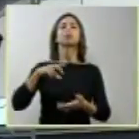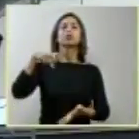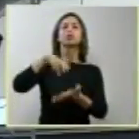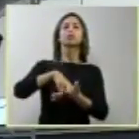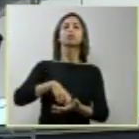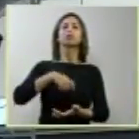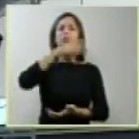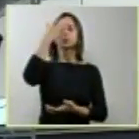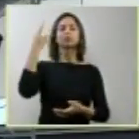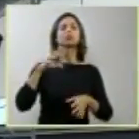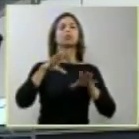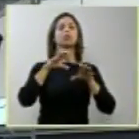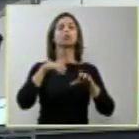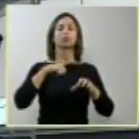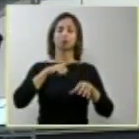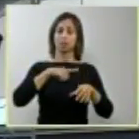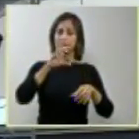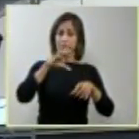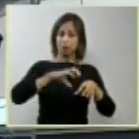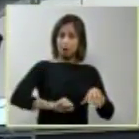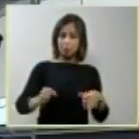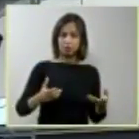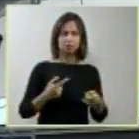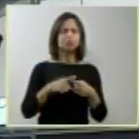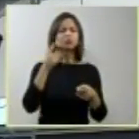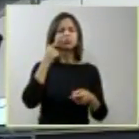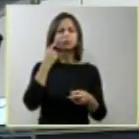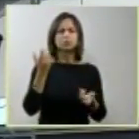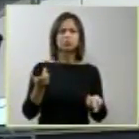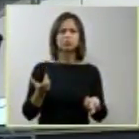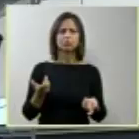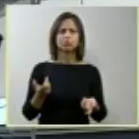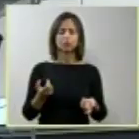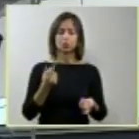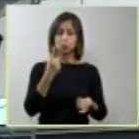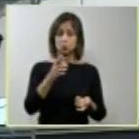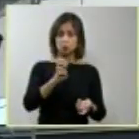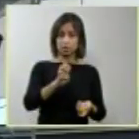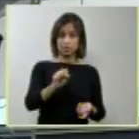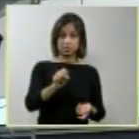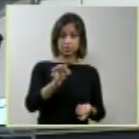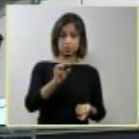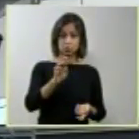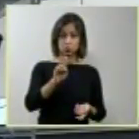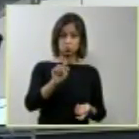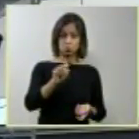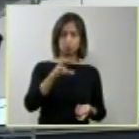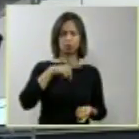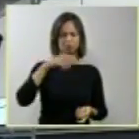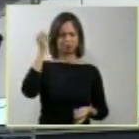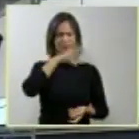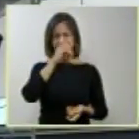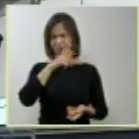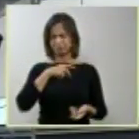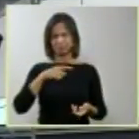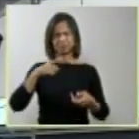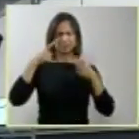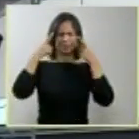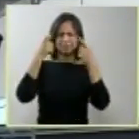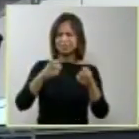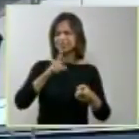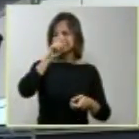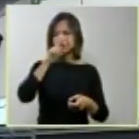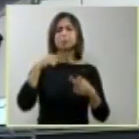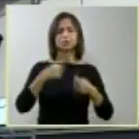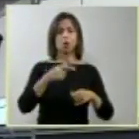aborto em caso de estupro. Por quê? Olha que coisa triste, senhor presidente. O estupro é um crime hediondo, bárbaro. O homem que pratica o estupro tem que